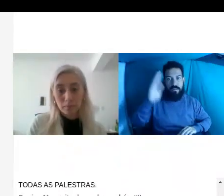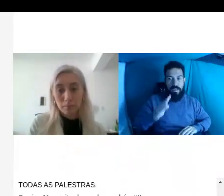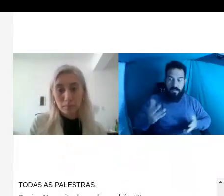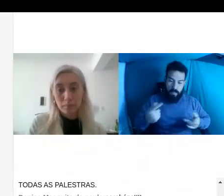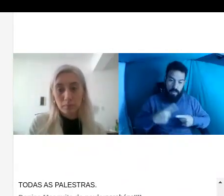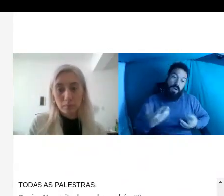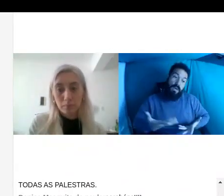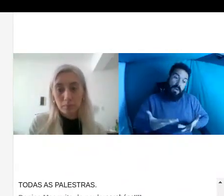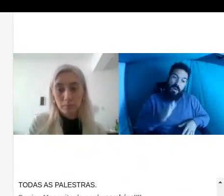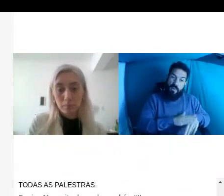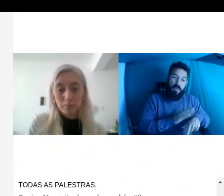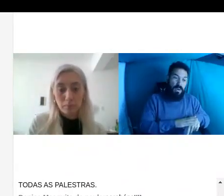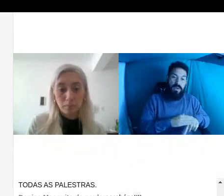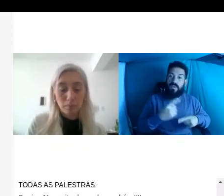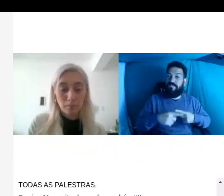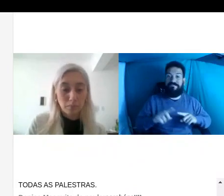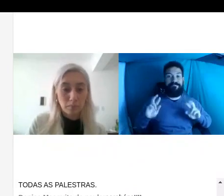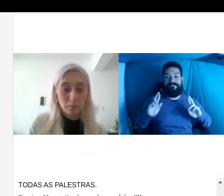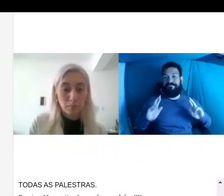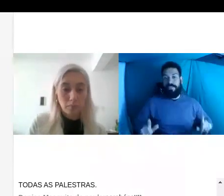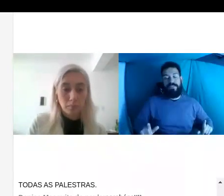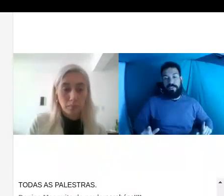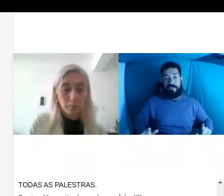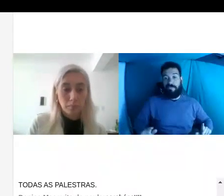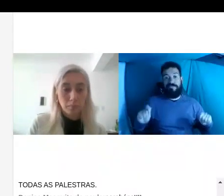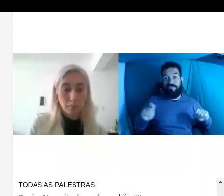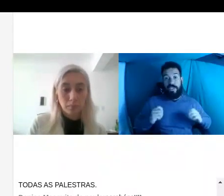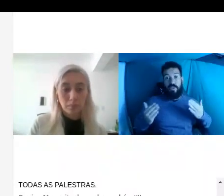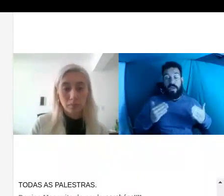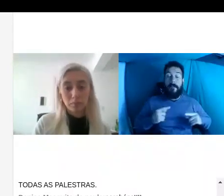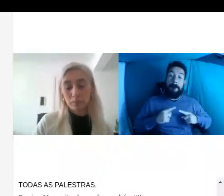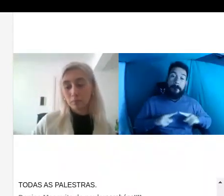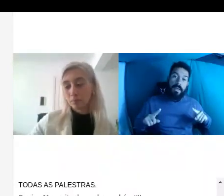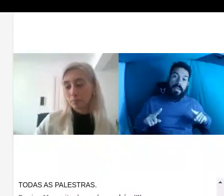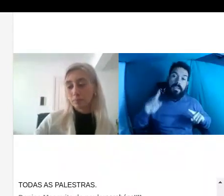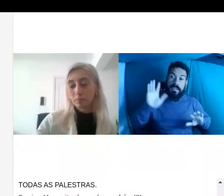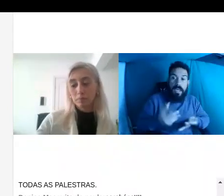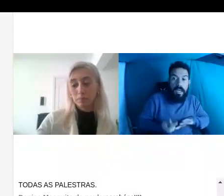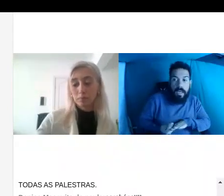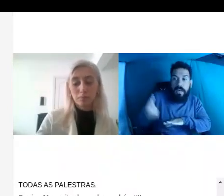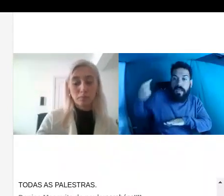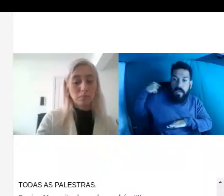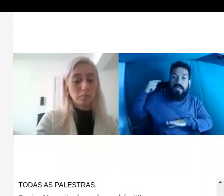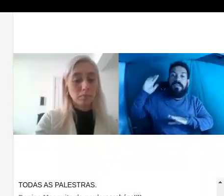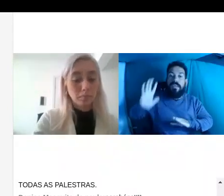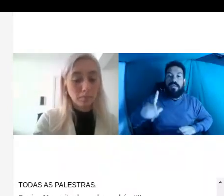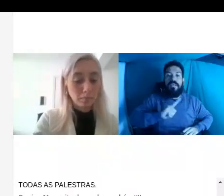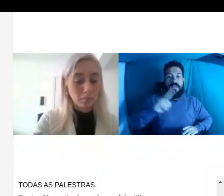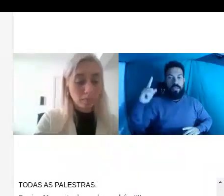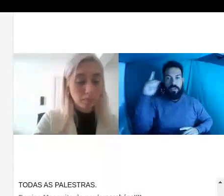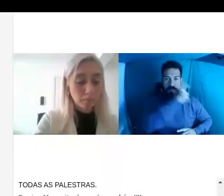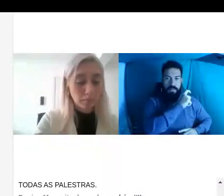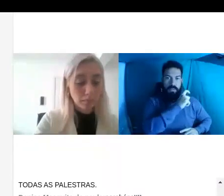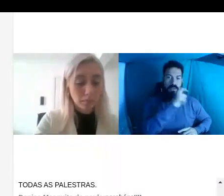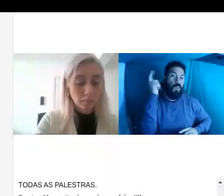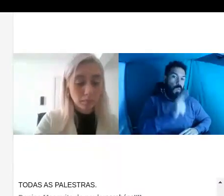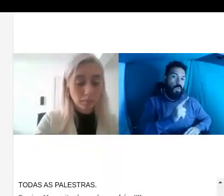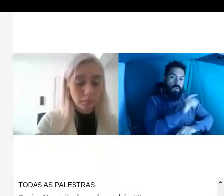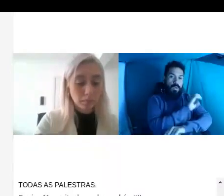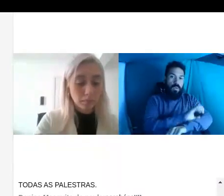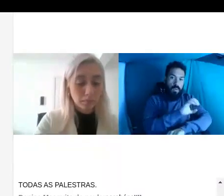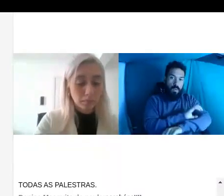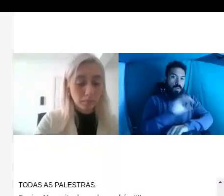é muito diferente. Nós já tínhamos dificuldades em termos cursos de audiodescrição